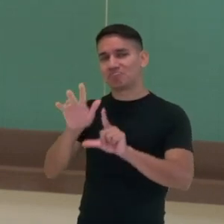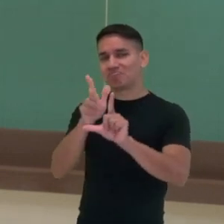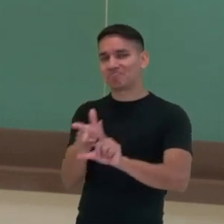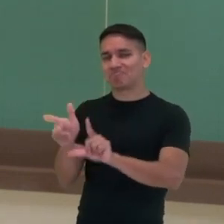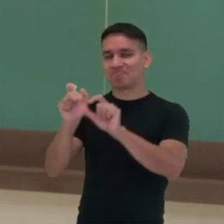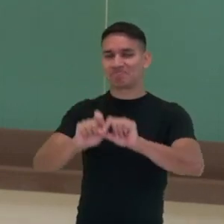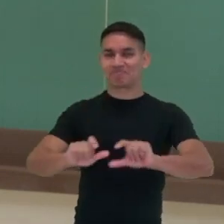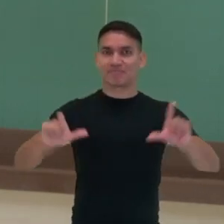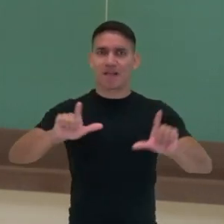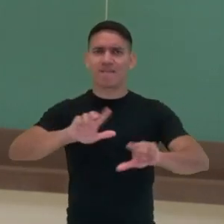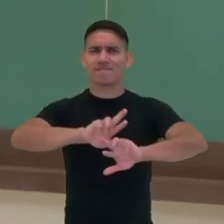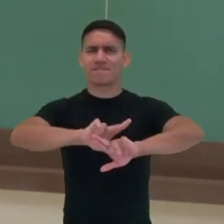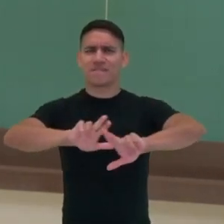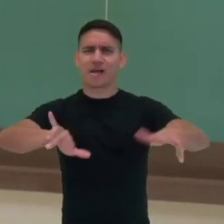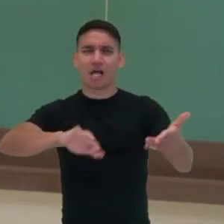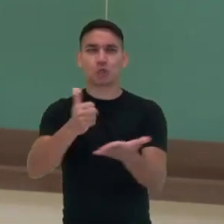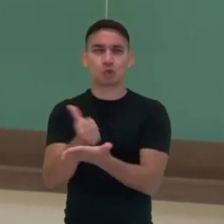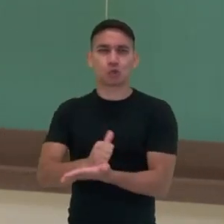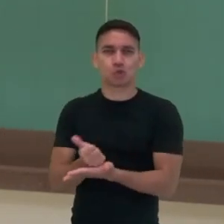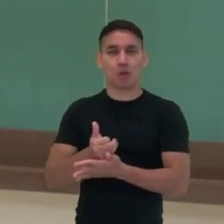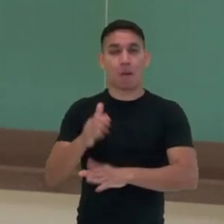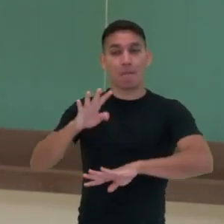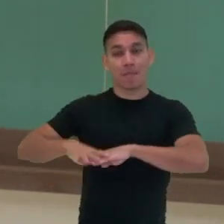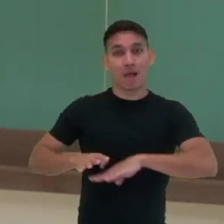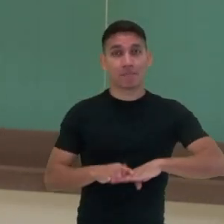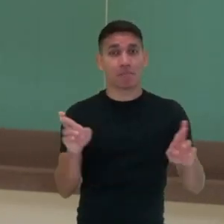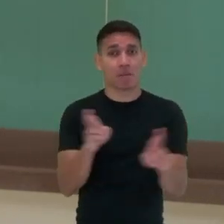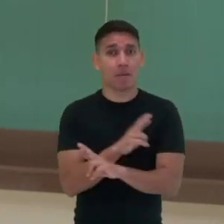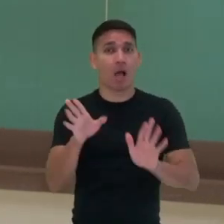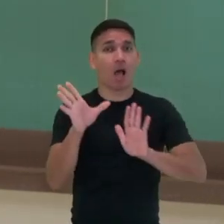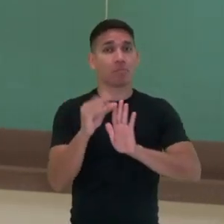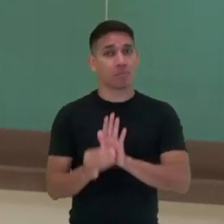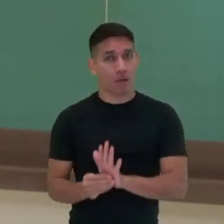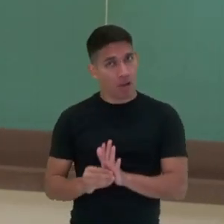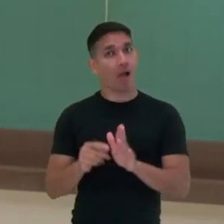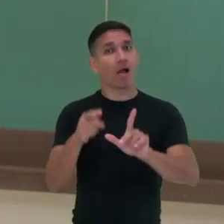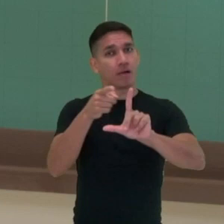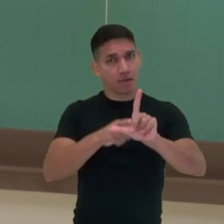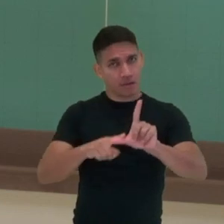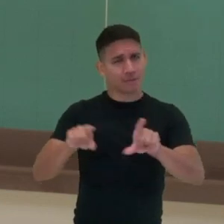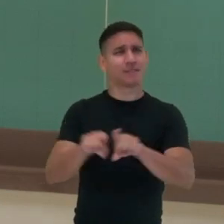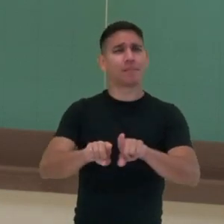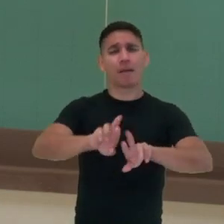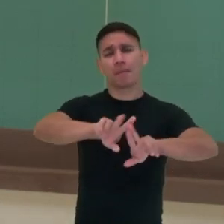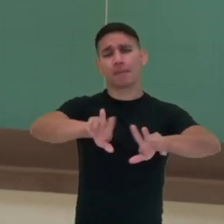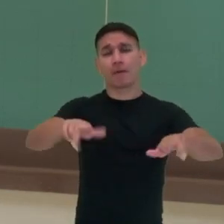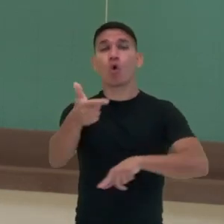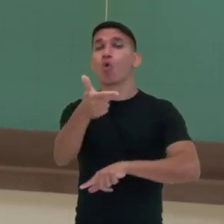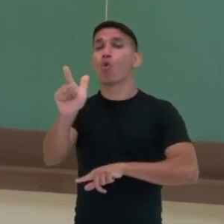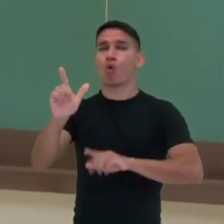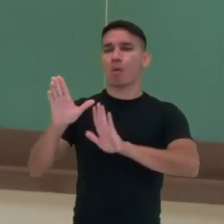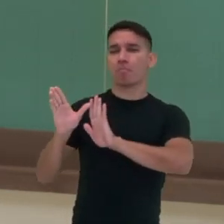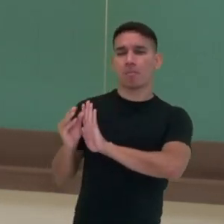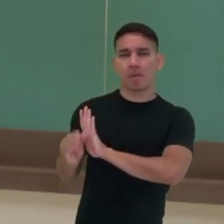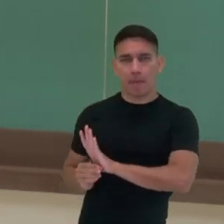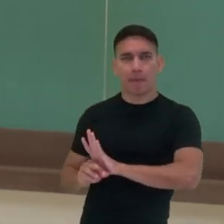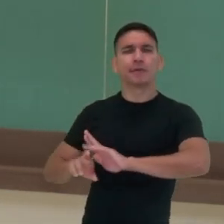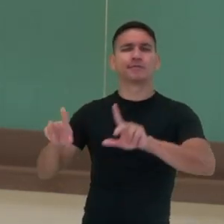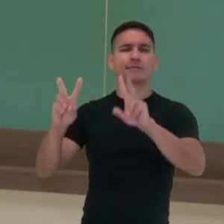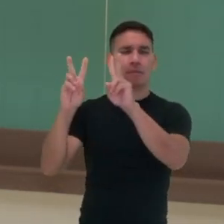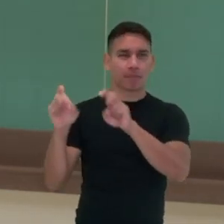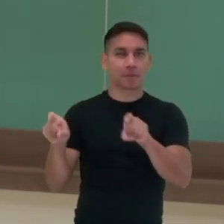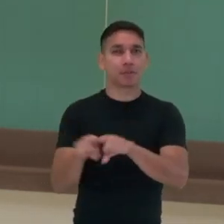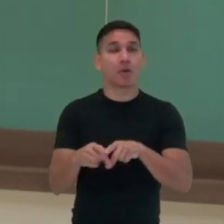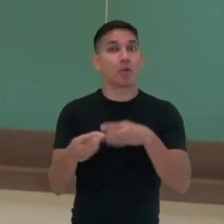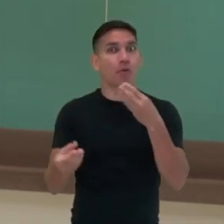www.matific.com.br. Tem vários jogos matemáticos relacionados ao conteúdo de ângulo, tá? Como também de outros assuntos que você pode estar explorando lá. Como que